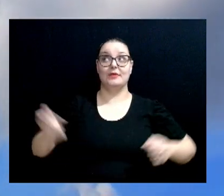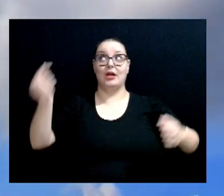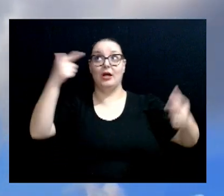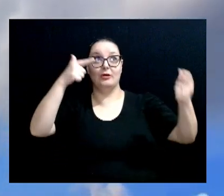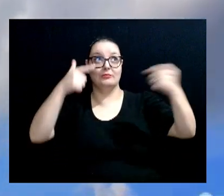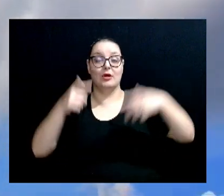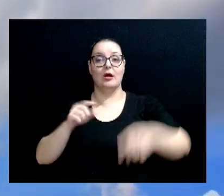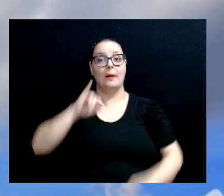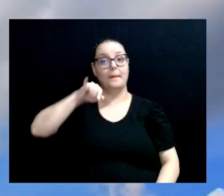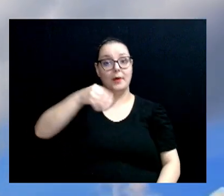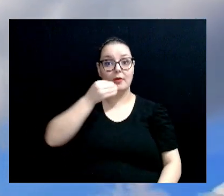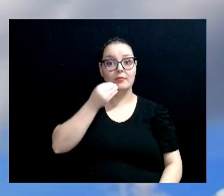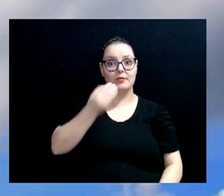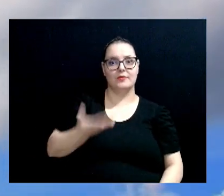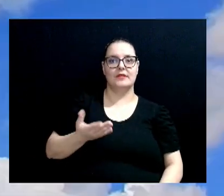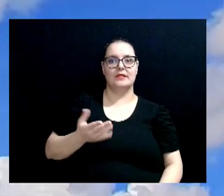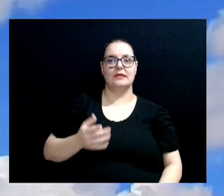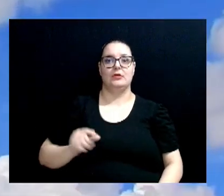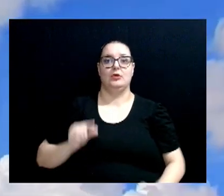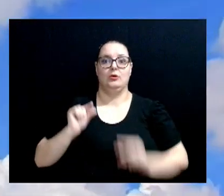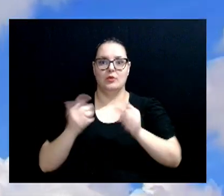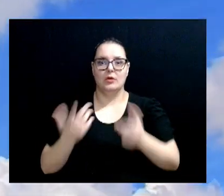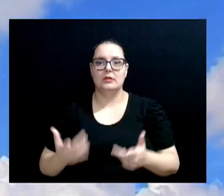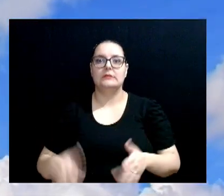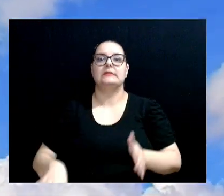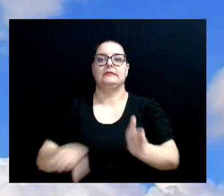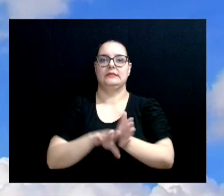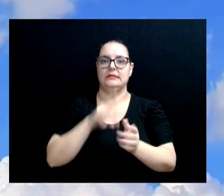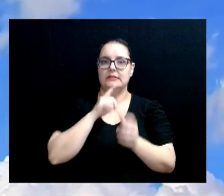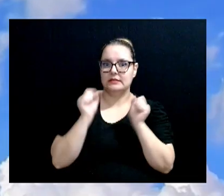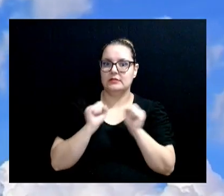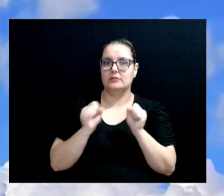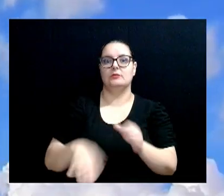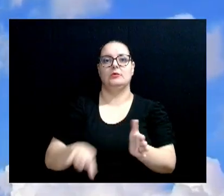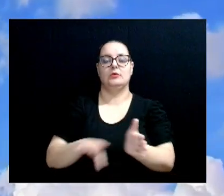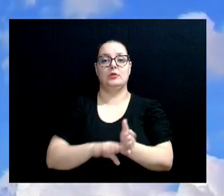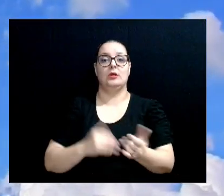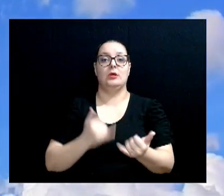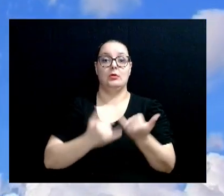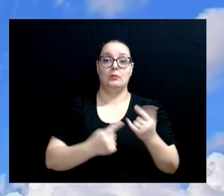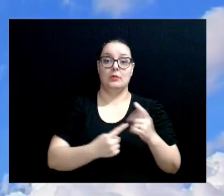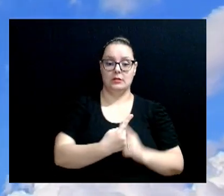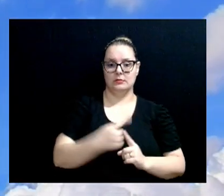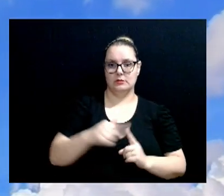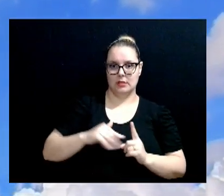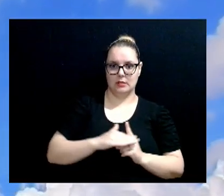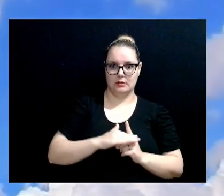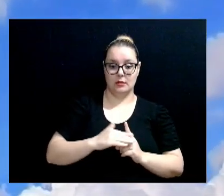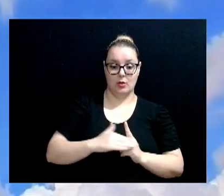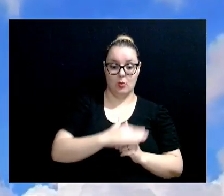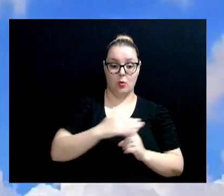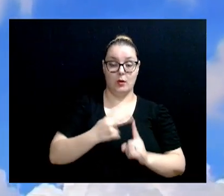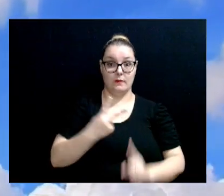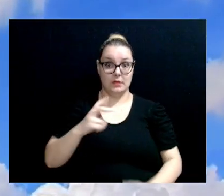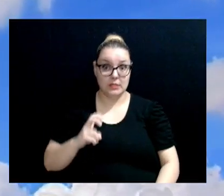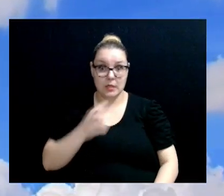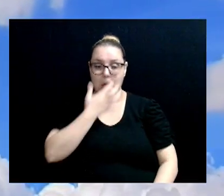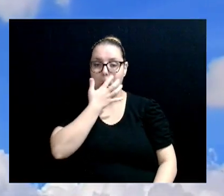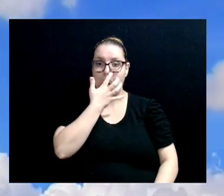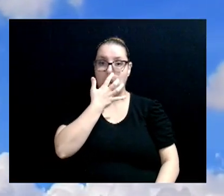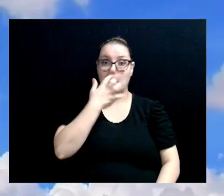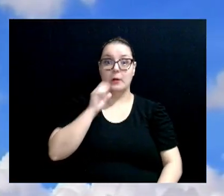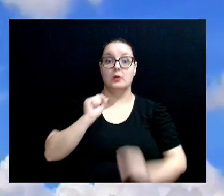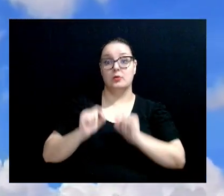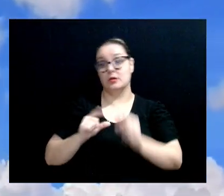de sol que vai dar, porque tá vindo uma frente fria pra gente. Mínima 17, máxima 25 hoje. O que temos por hoje é isso, então